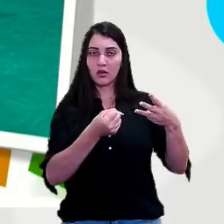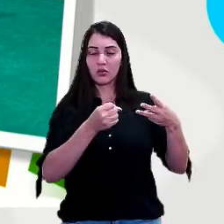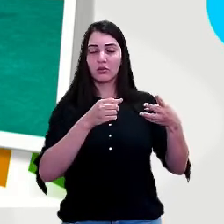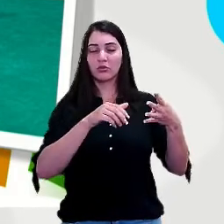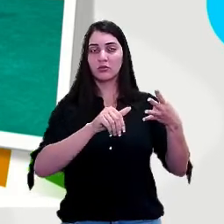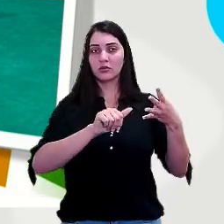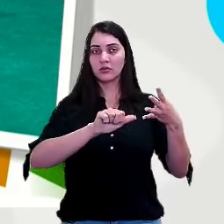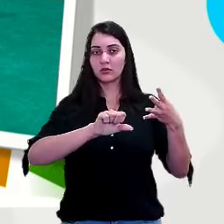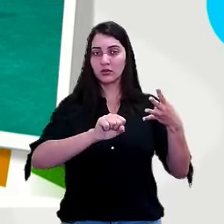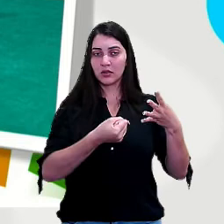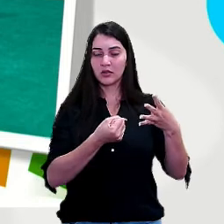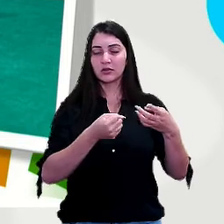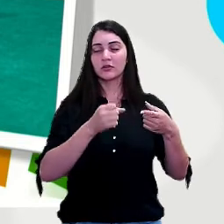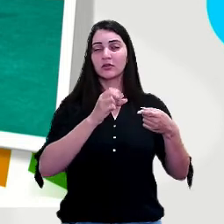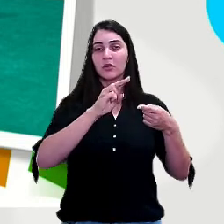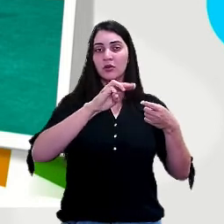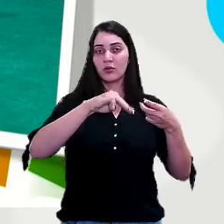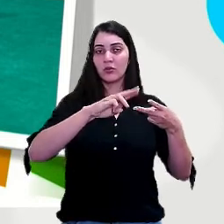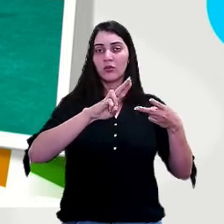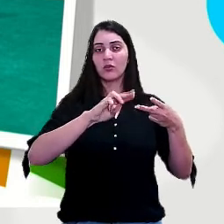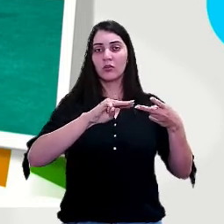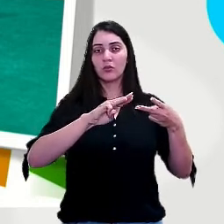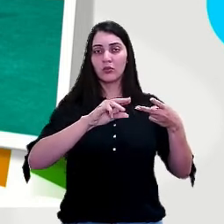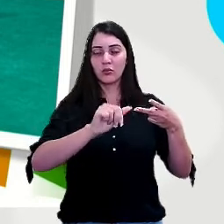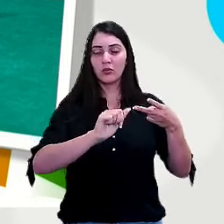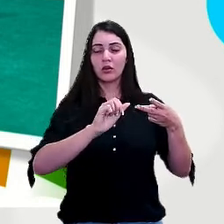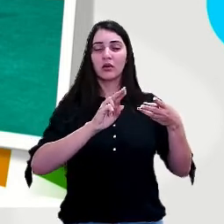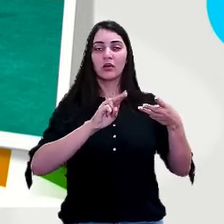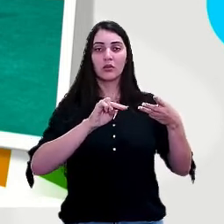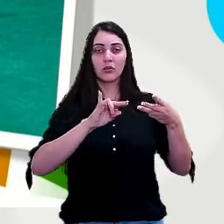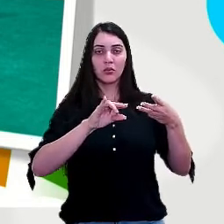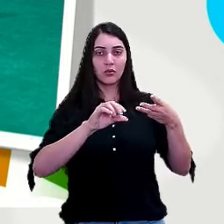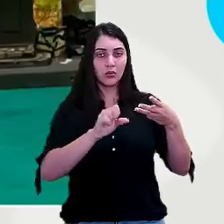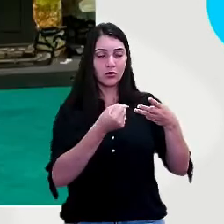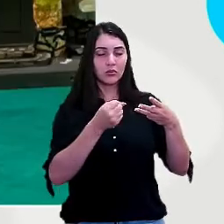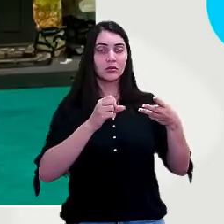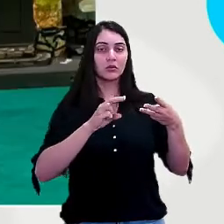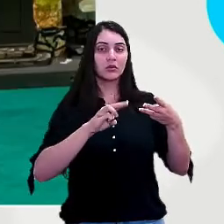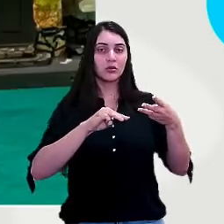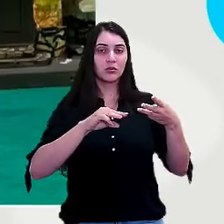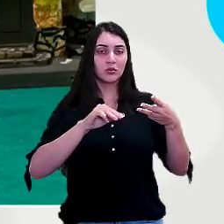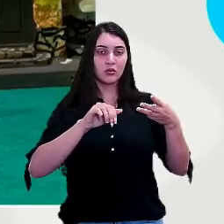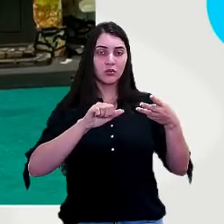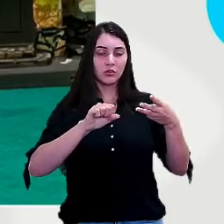as. Um, uma, uns, umas. Então, esses são